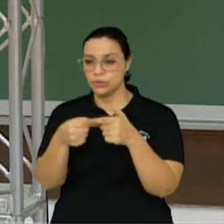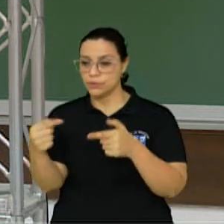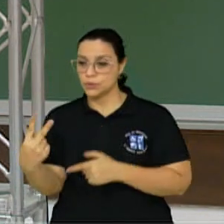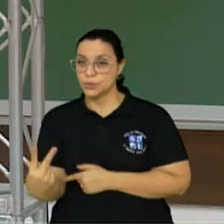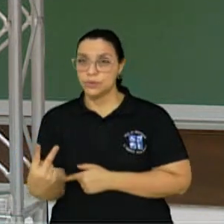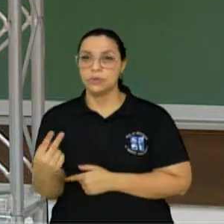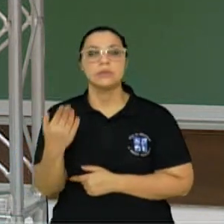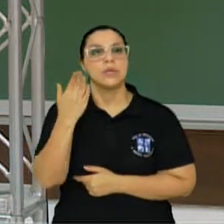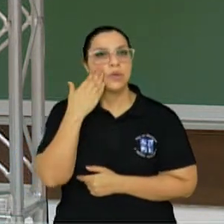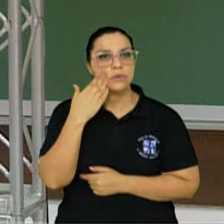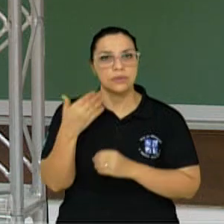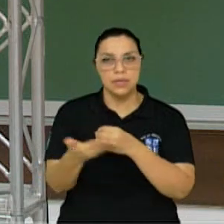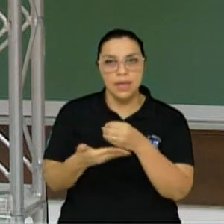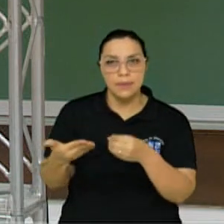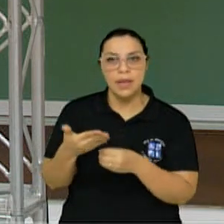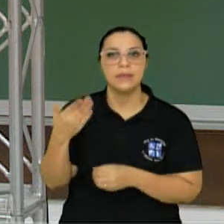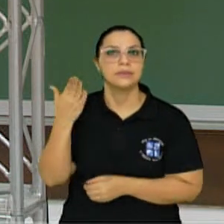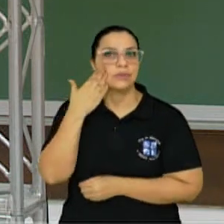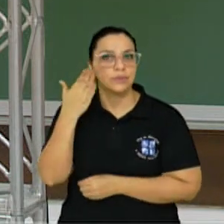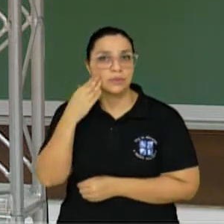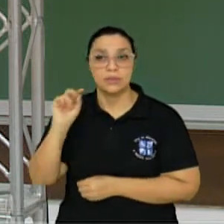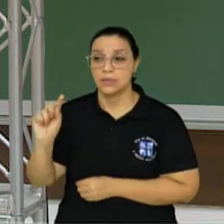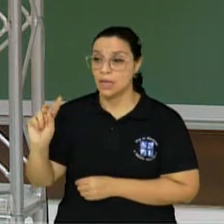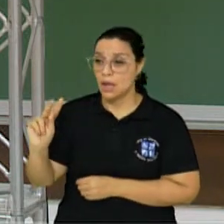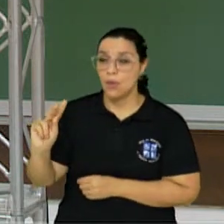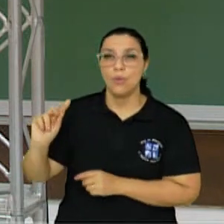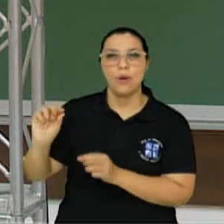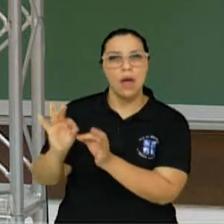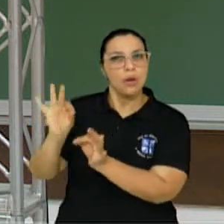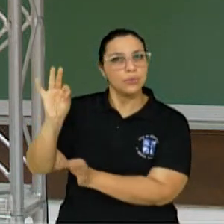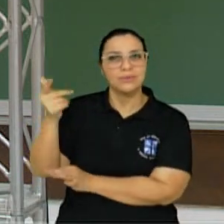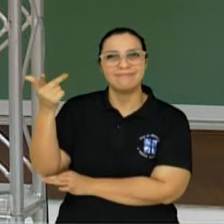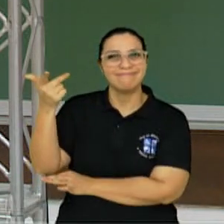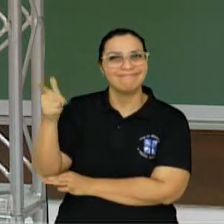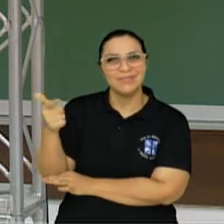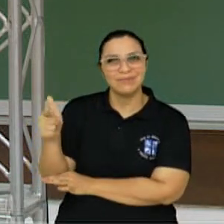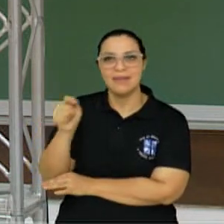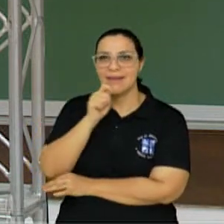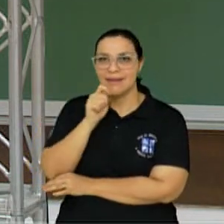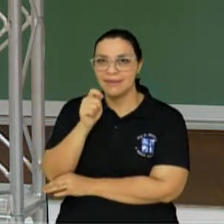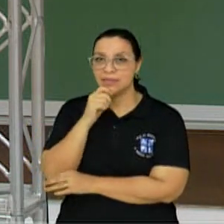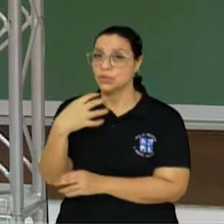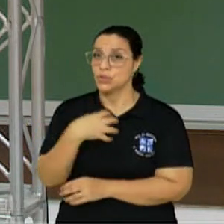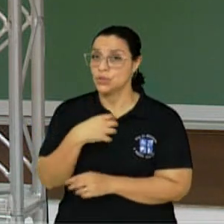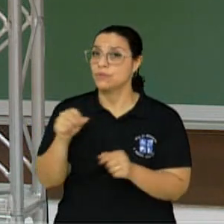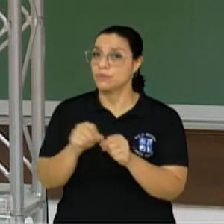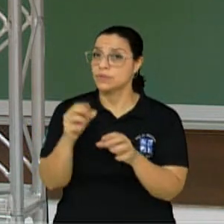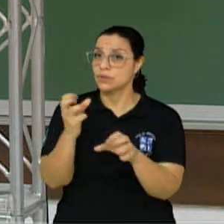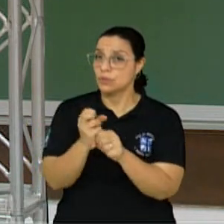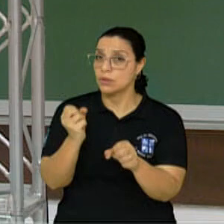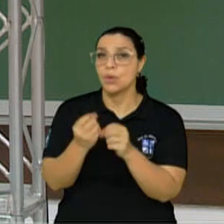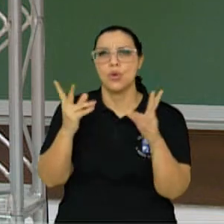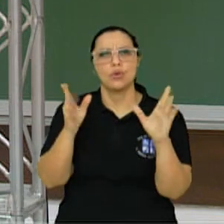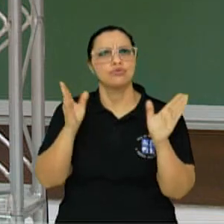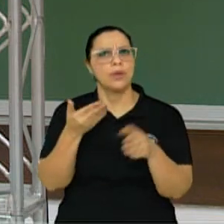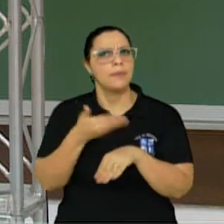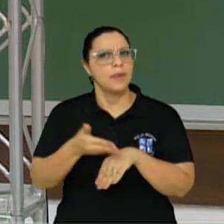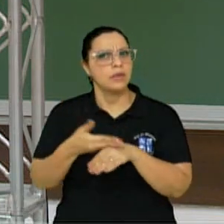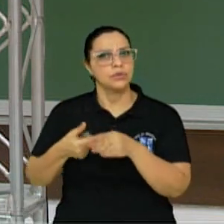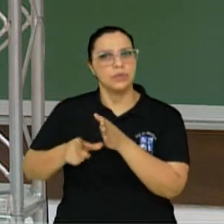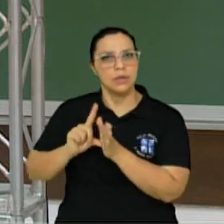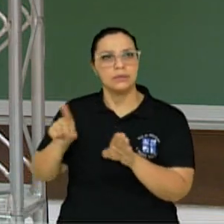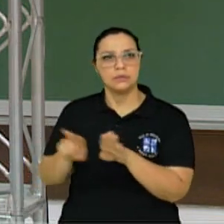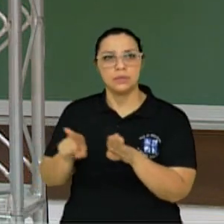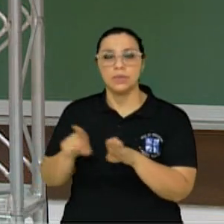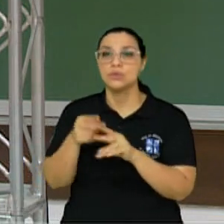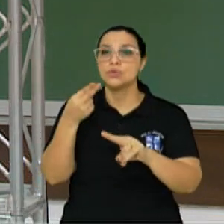tenho a base? Eu tenho. Eu tenho a altura? Não, eu não tenho. Então, é isso que eu vou calcular da mesma forma que nós fizemos nos exercícios anteriores. Nós